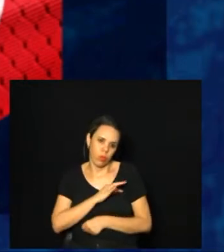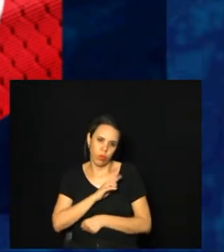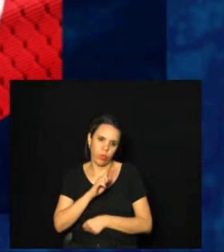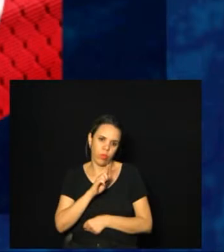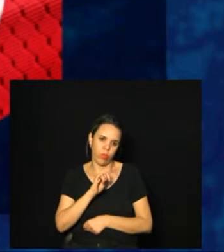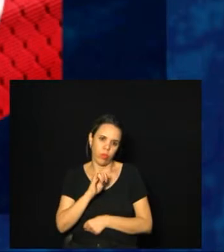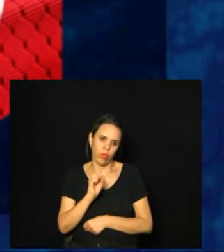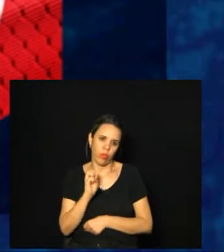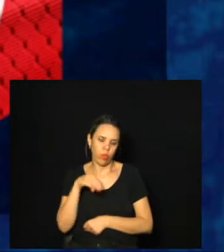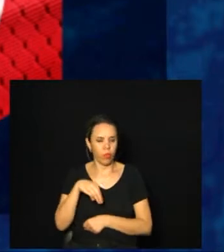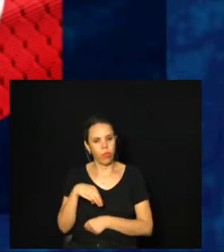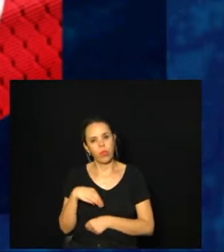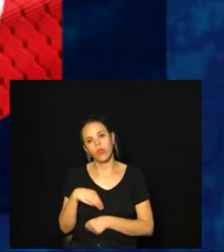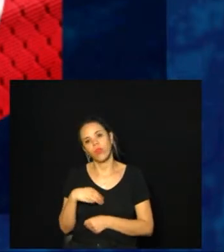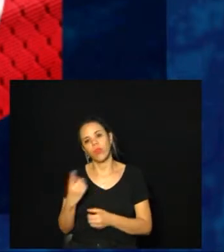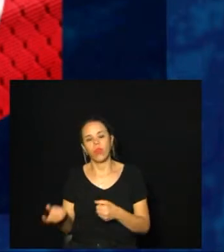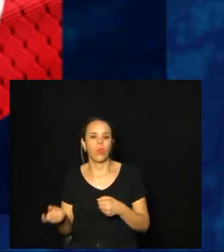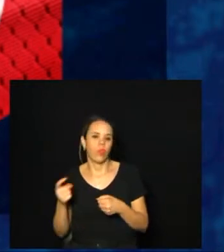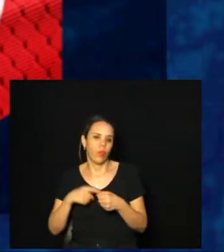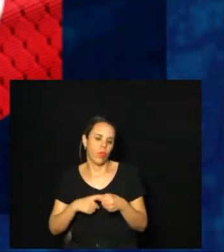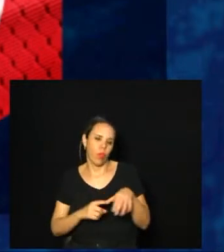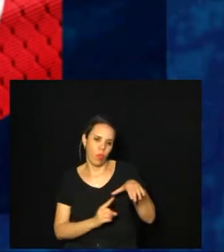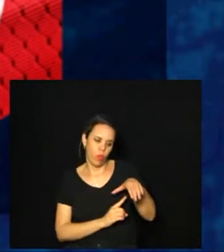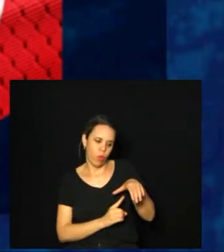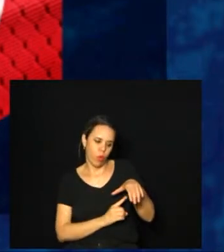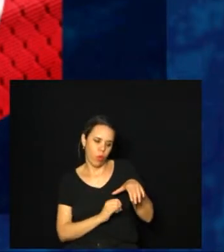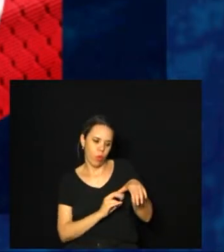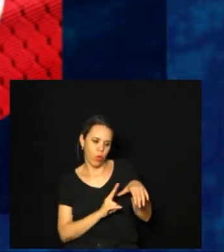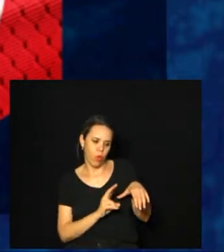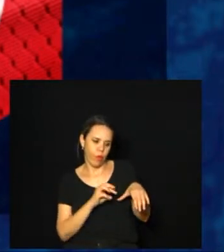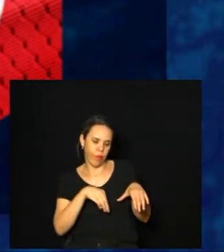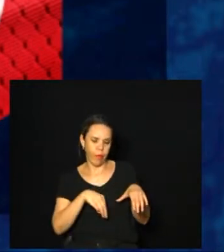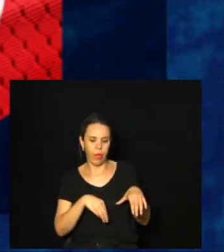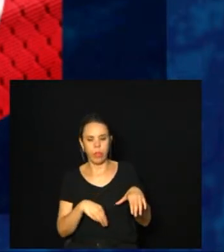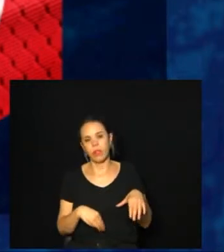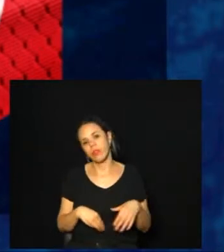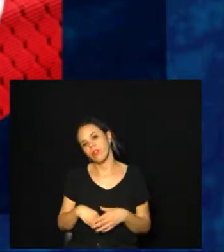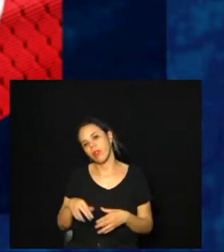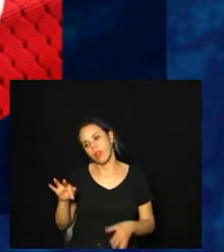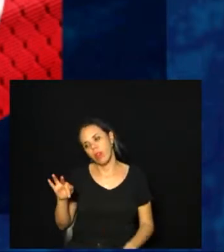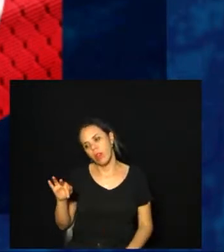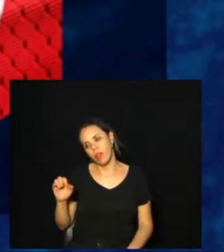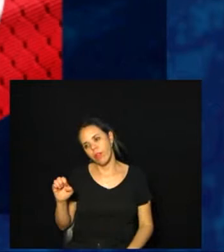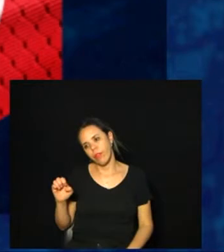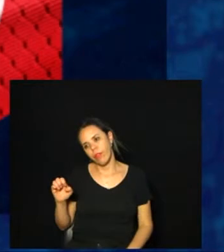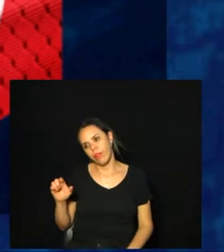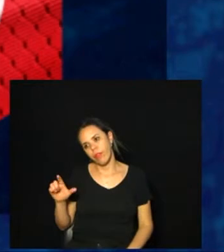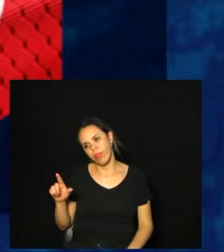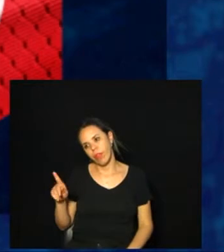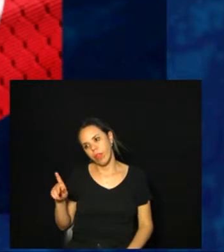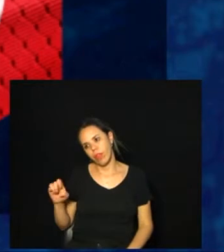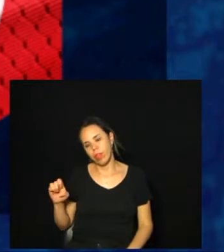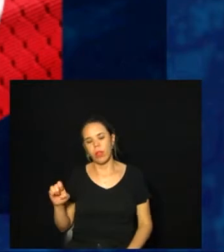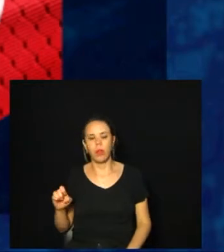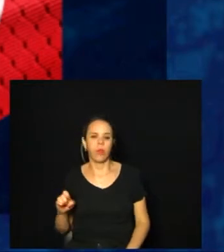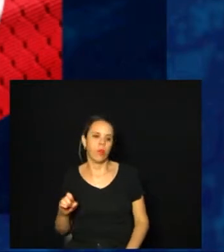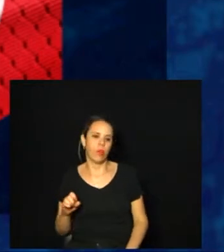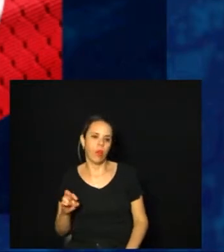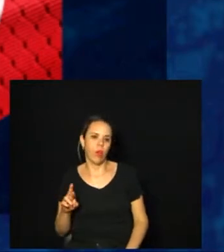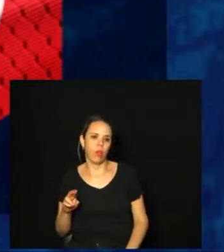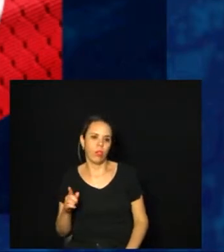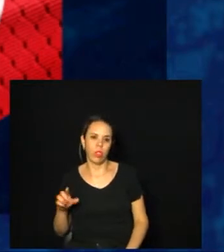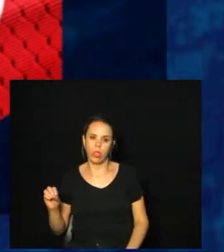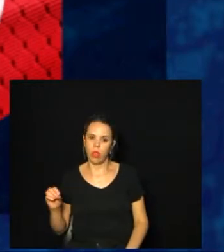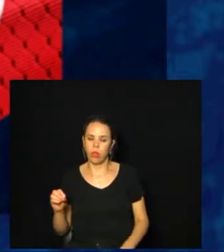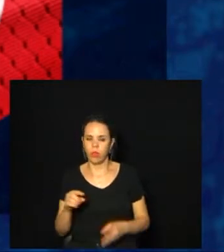Kleina deve contar com o retorno do goleiro Ivan, do lateral direito Felipe Albuquerque e do atacante